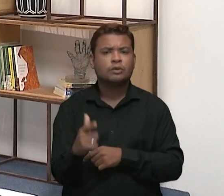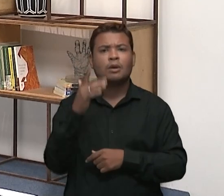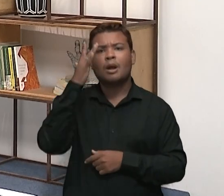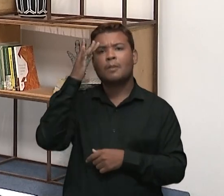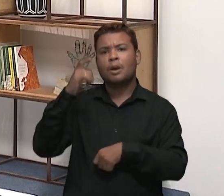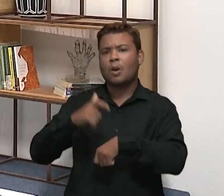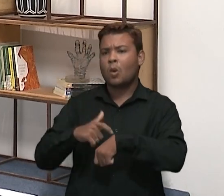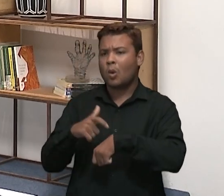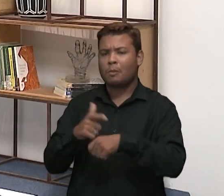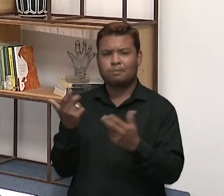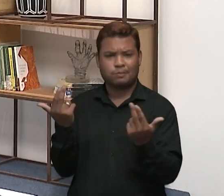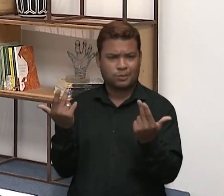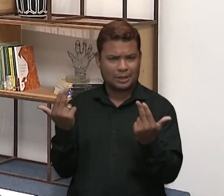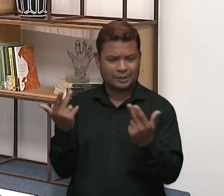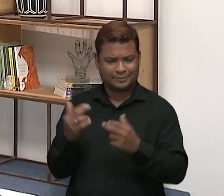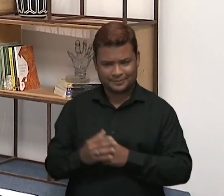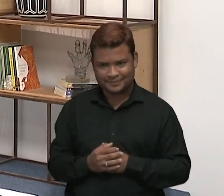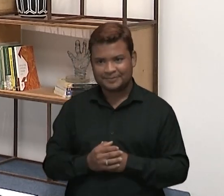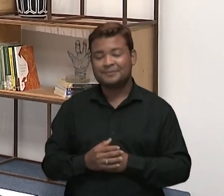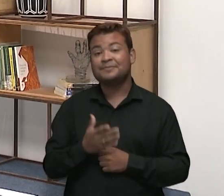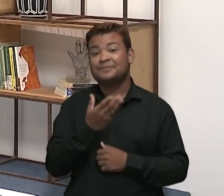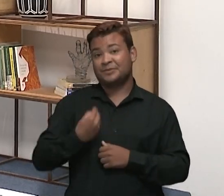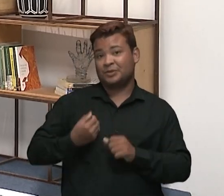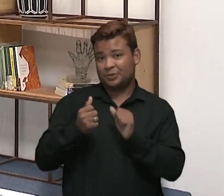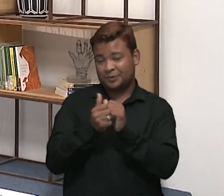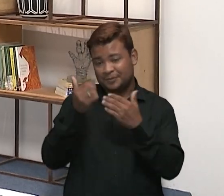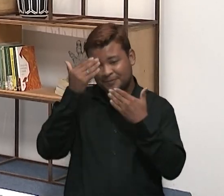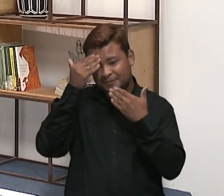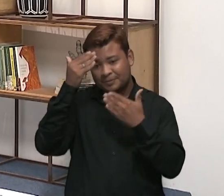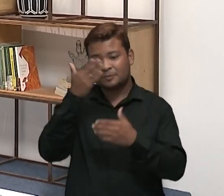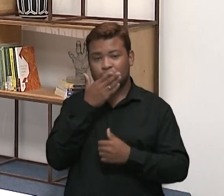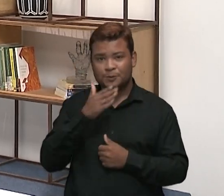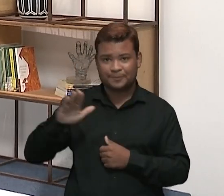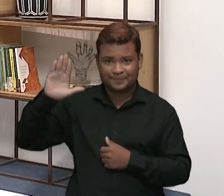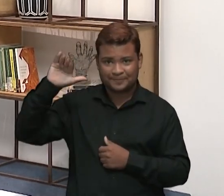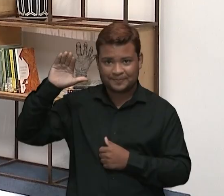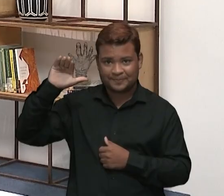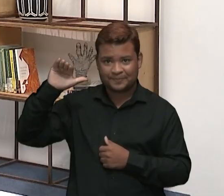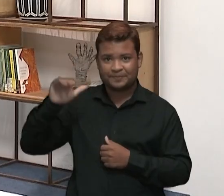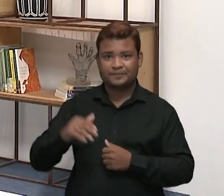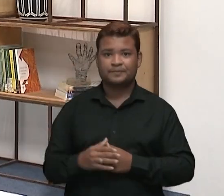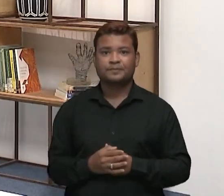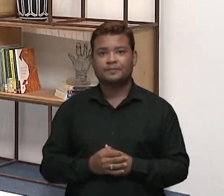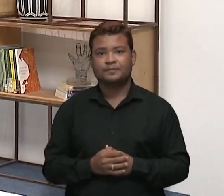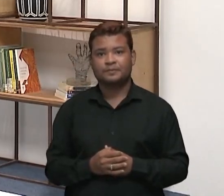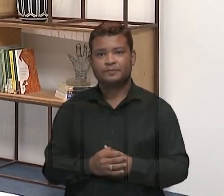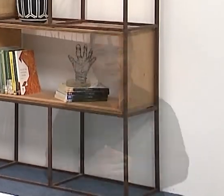horário. Então, muito obrigado pela sua companhia, beijos e até mais. Tchau!